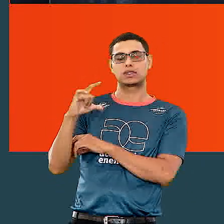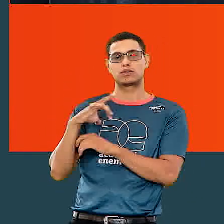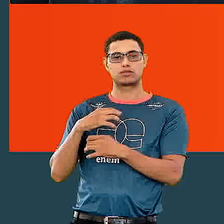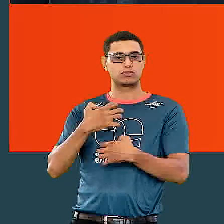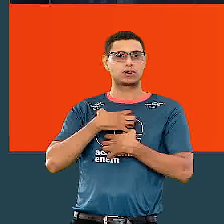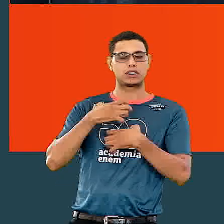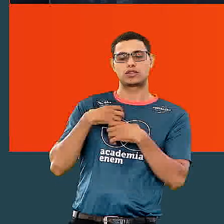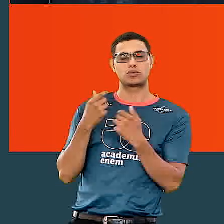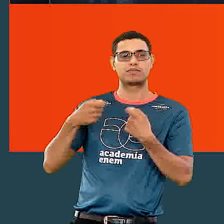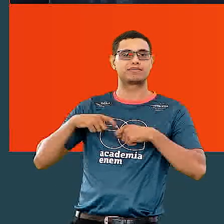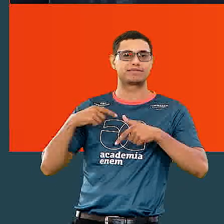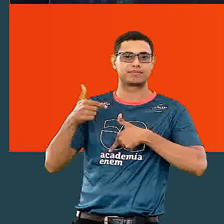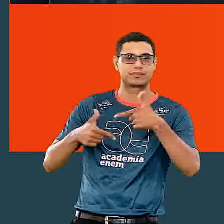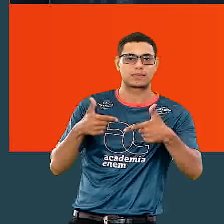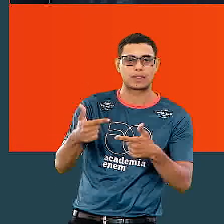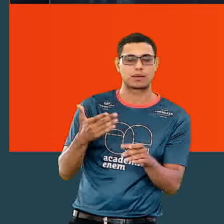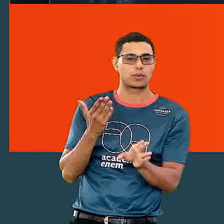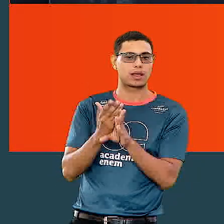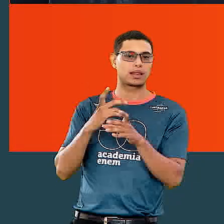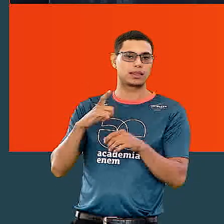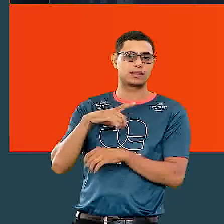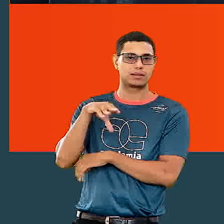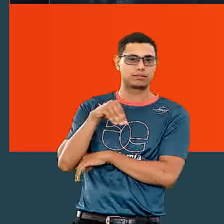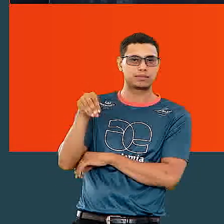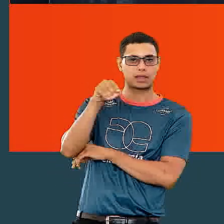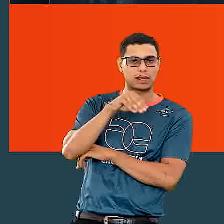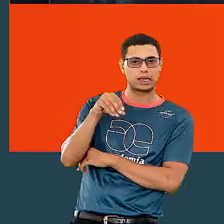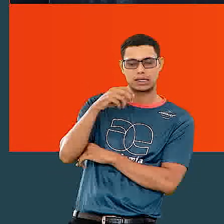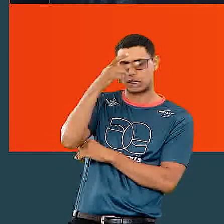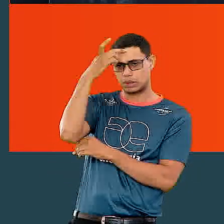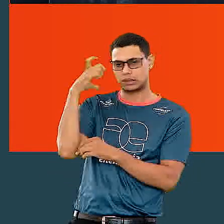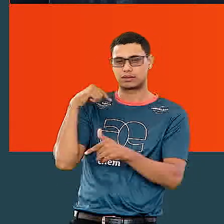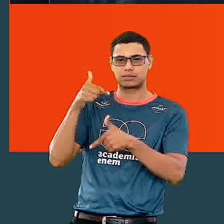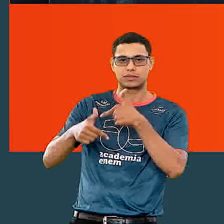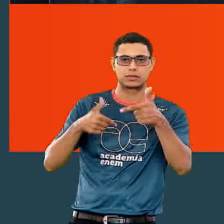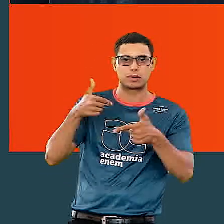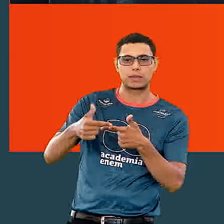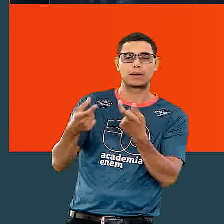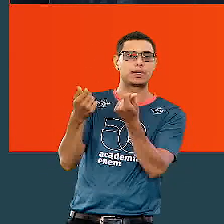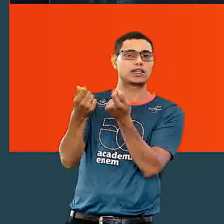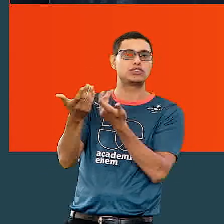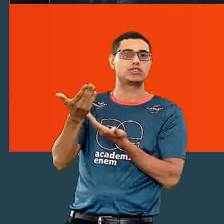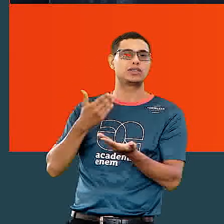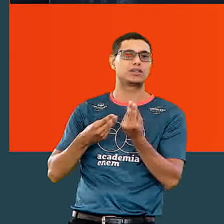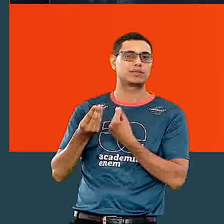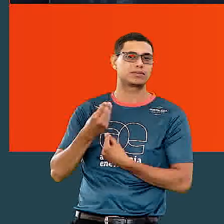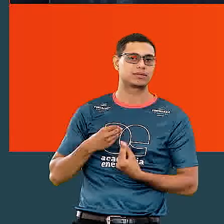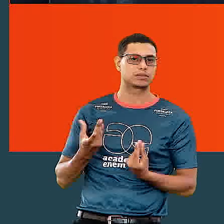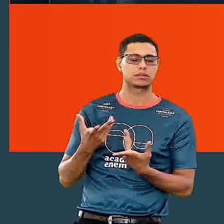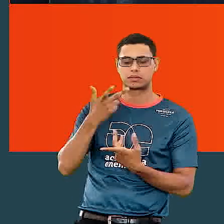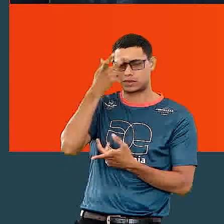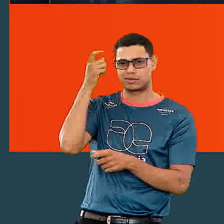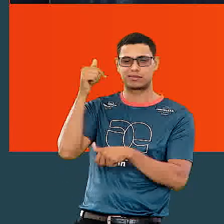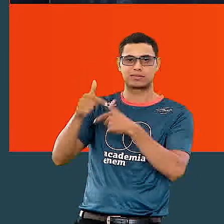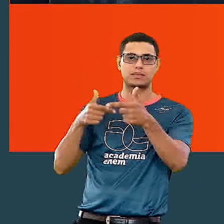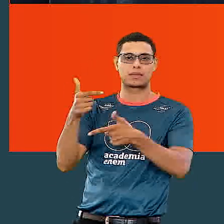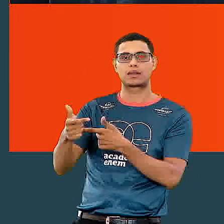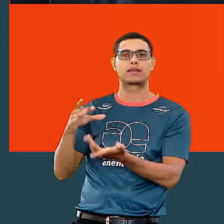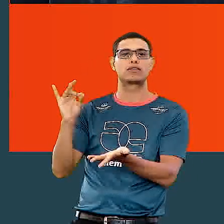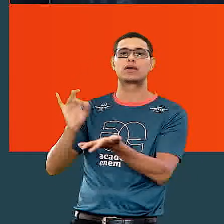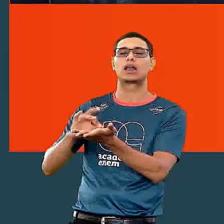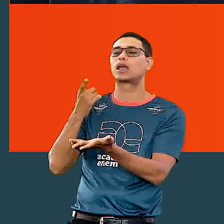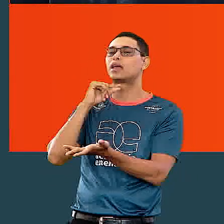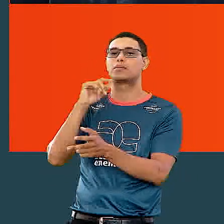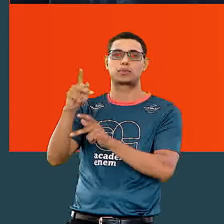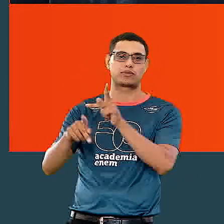precisar trabalhar, porque ela tem terra, pessoas que trabalham na terra e geram lucro para ela. Agora, quem trabalha verdadeiramente? O